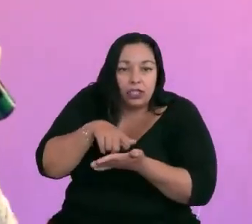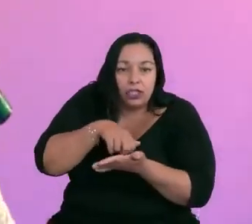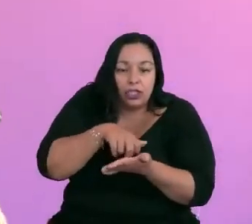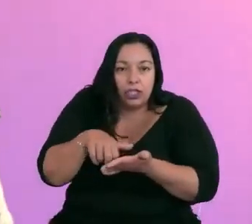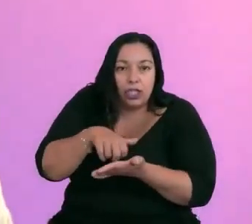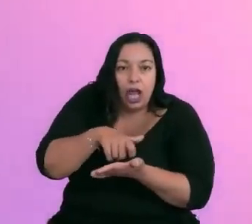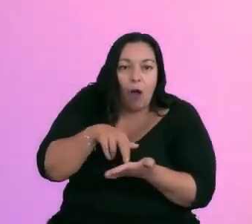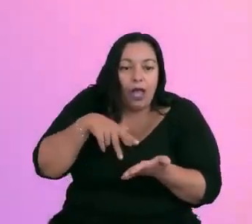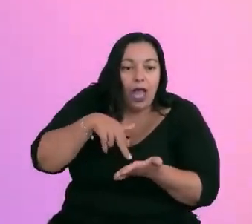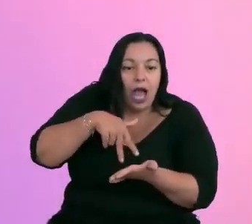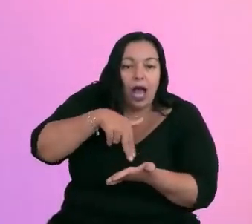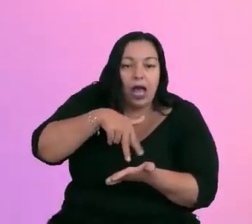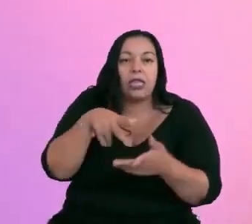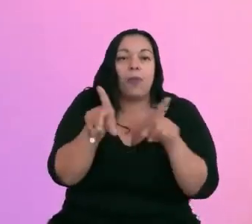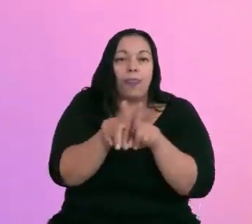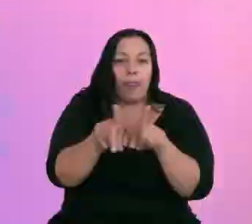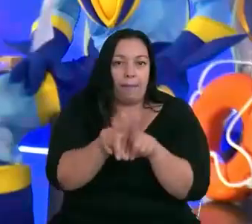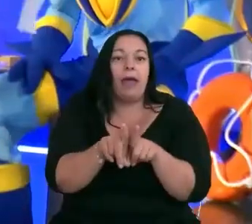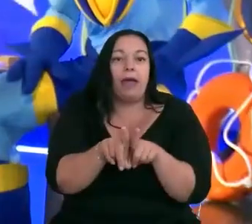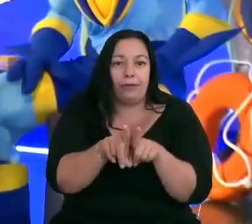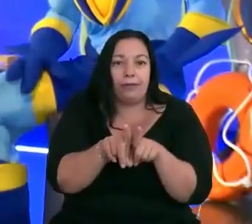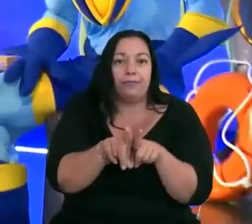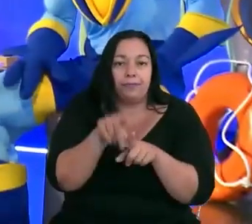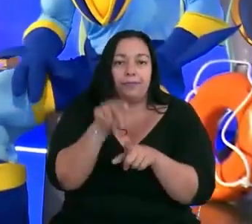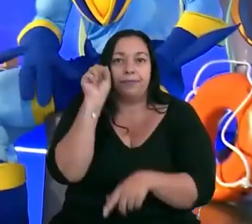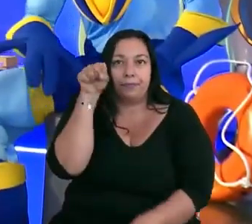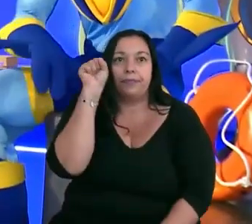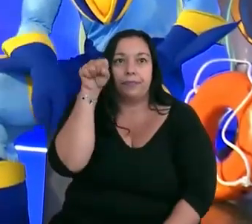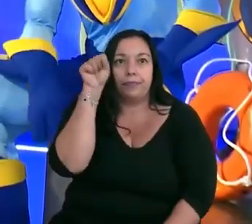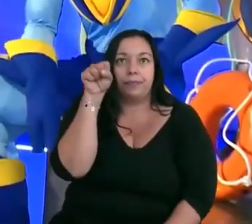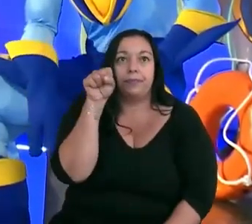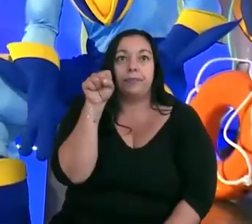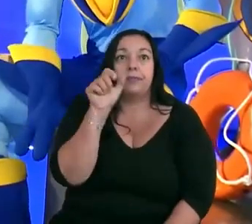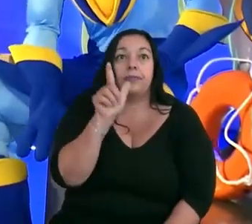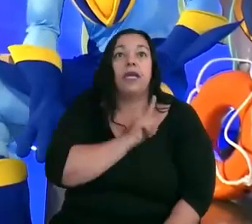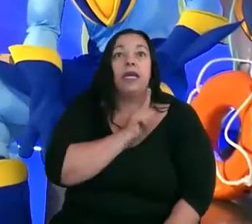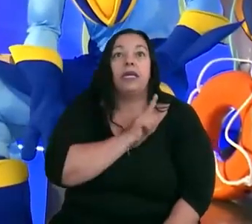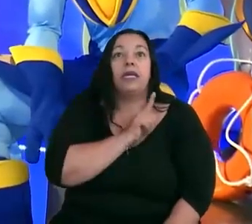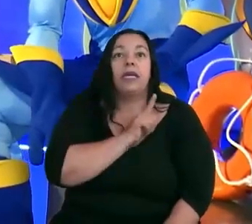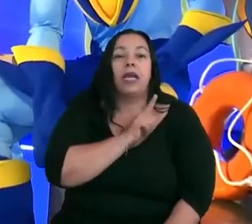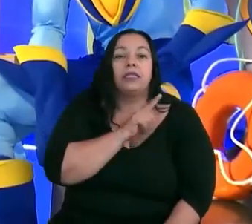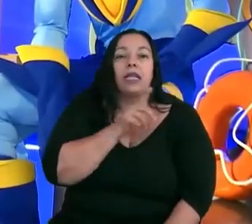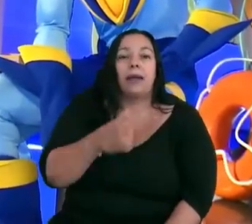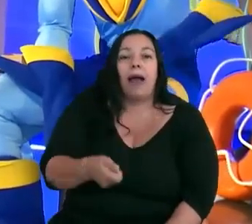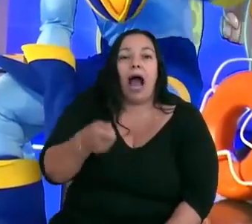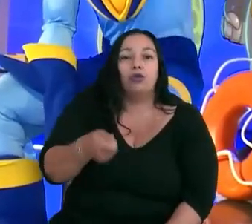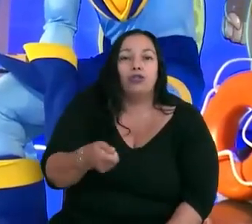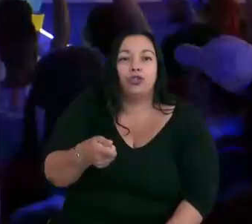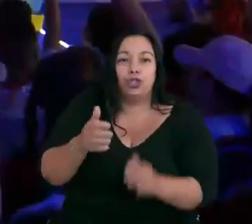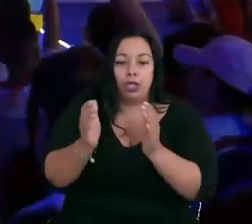é? Sim. E quem tem balde em casa que coloca água?